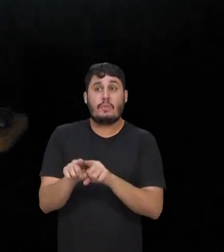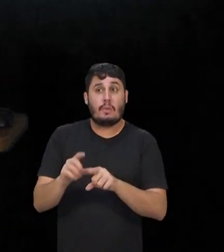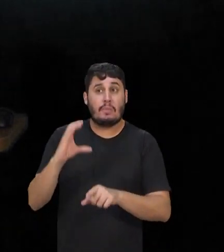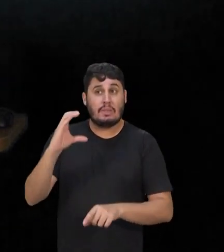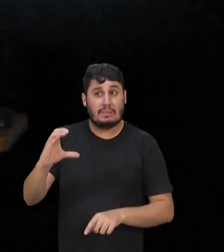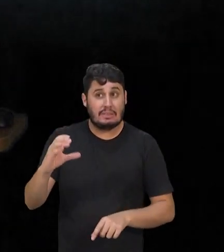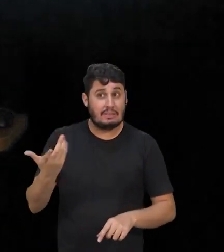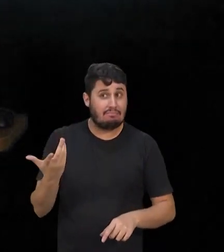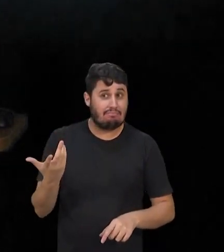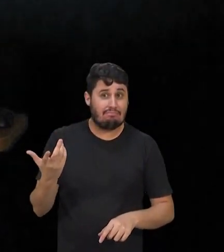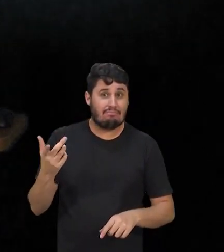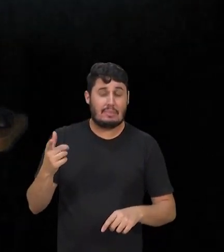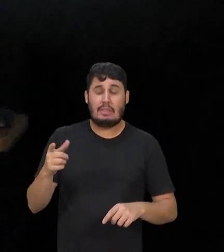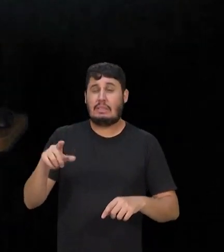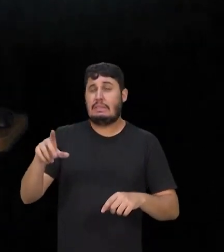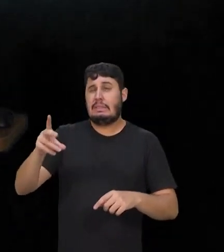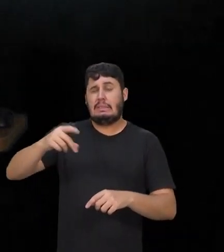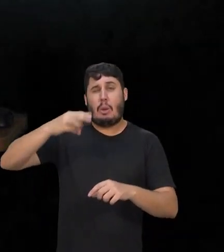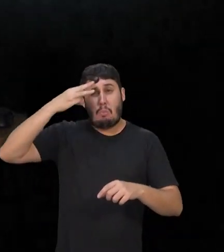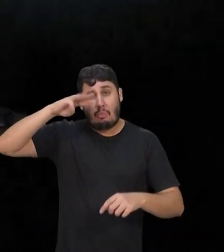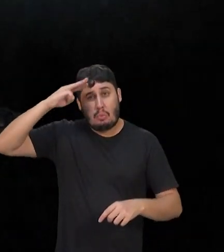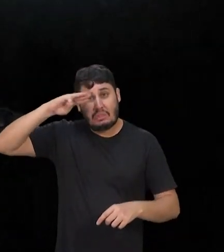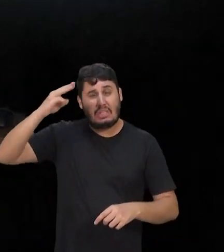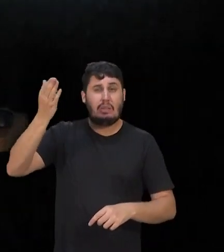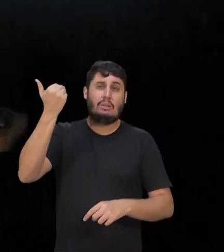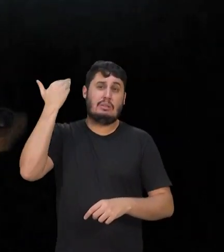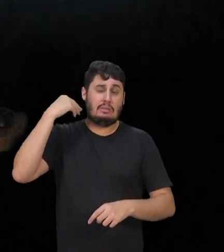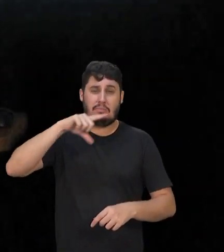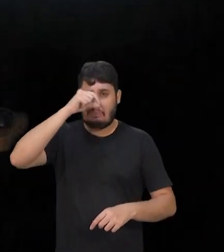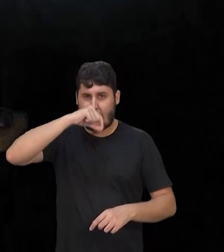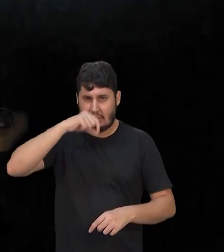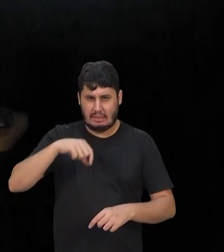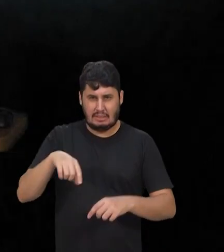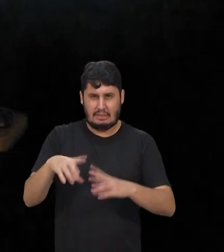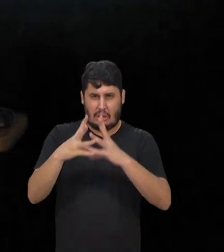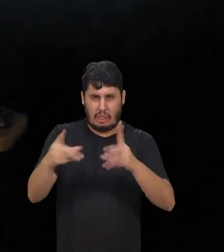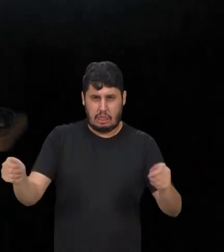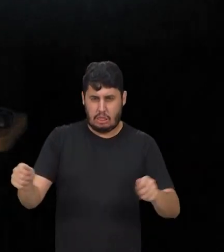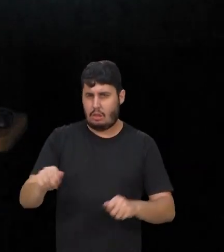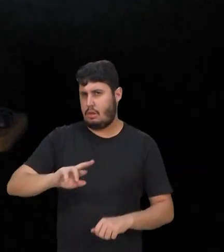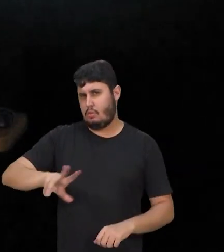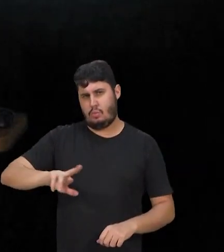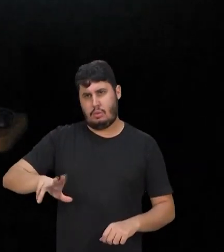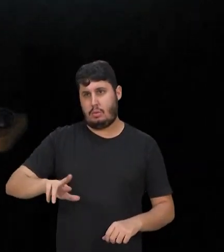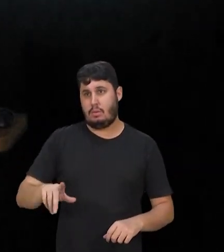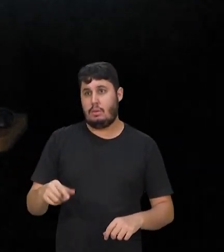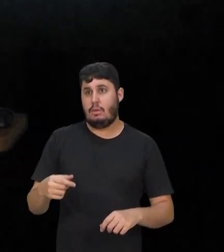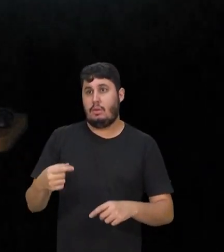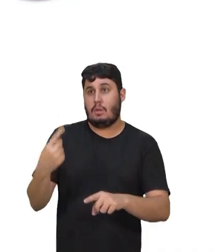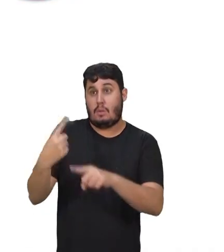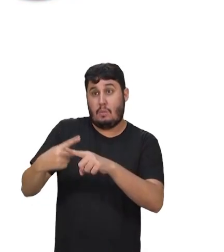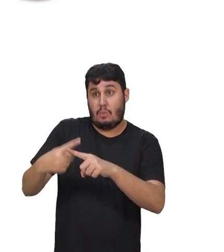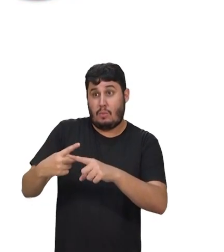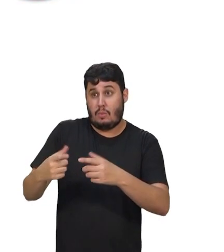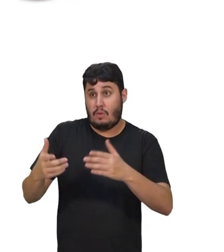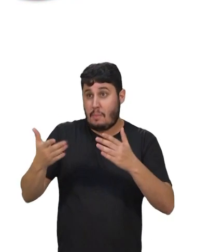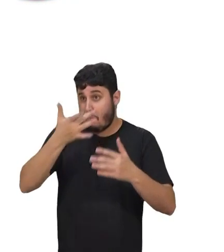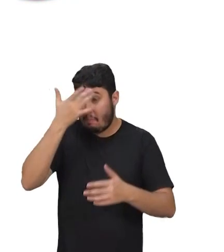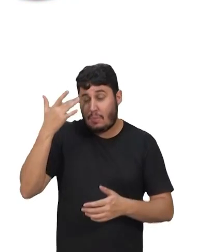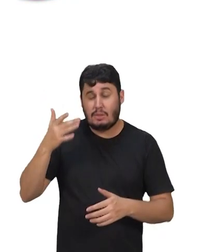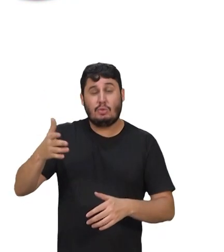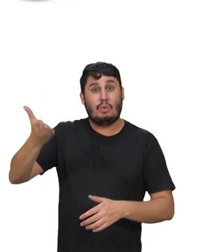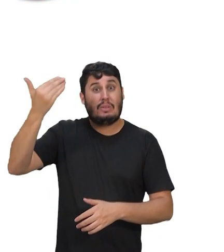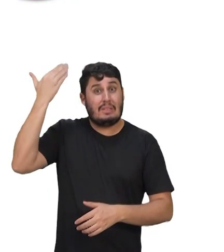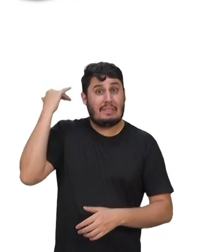que a arqueologia do Peru está sendo destruída. Ao excesso de turistas na terra dos Incas. Sim, Machu Picchu, que é uma cidade construída